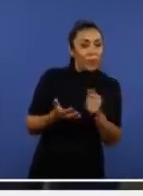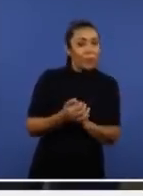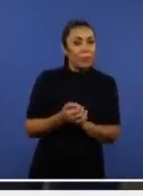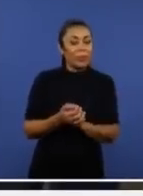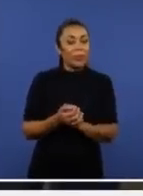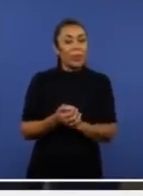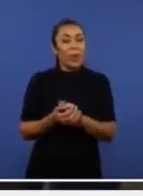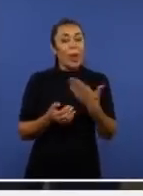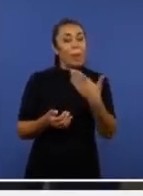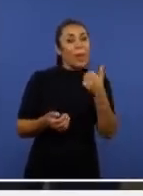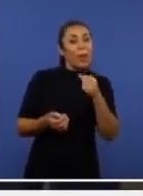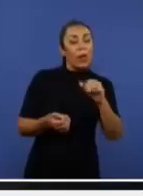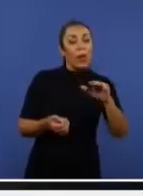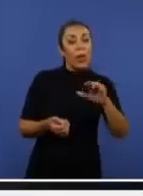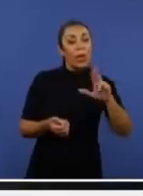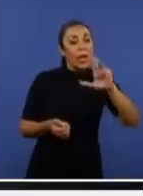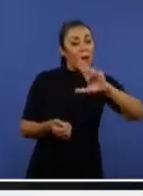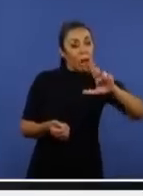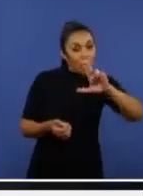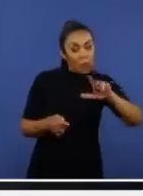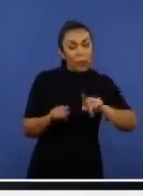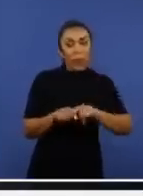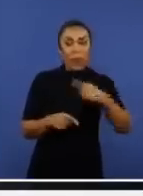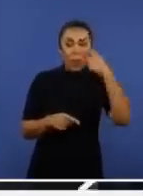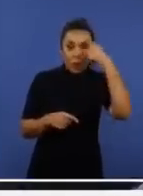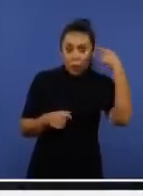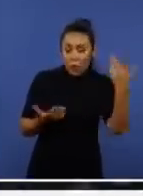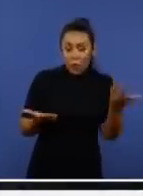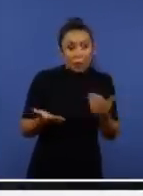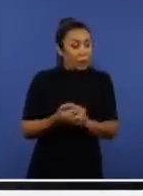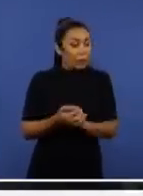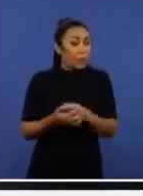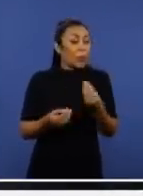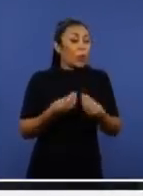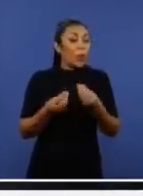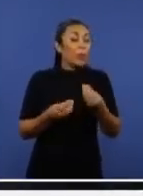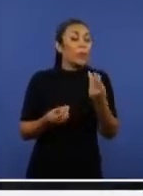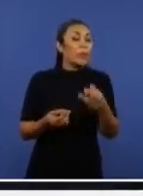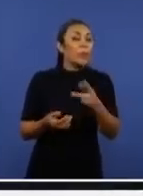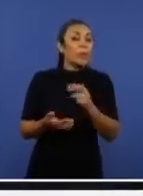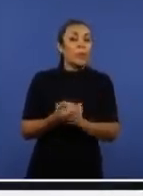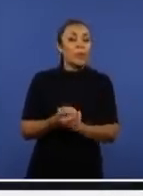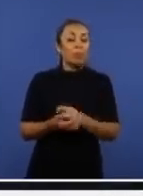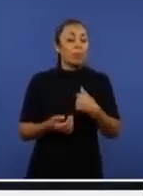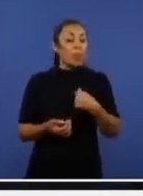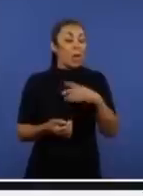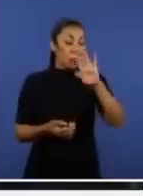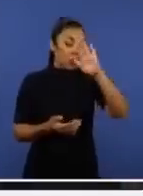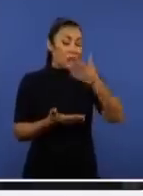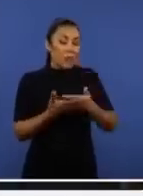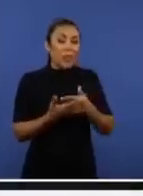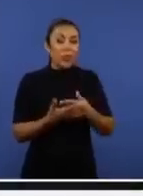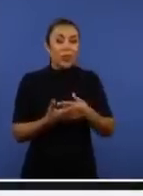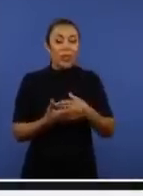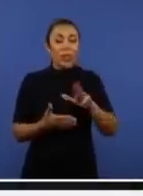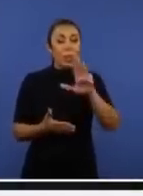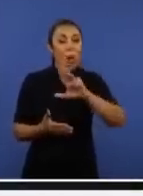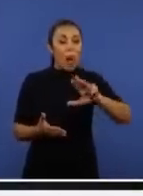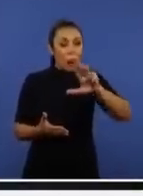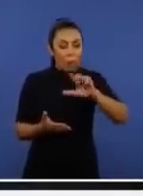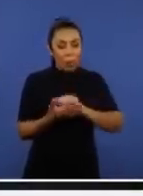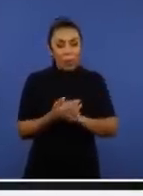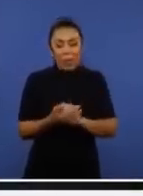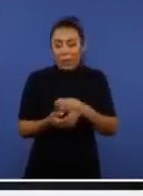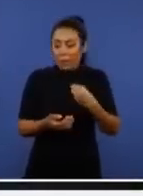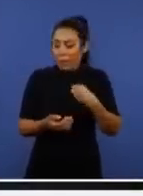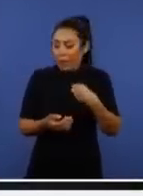Soraya? Concorda com isso? Como é que você analisa o desempenho do Lula, da Tebet e do Ciro? Eu acho que o ex-presidente Lula procurou se poupar.